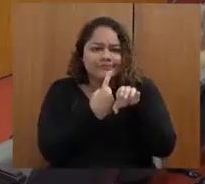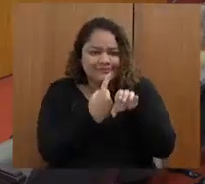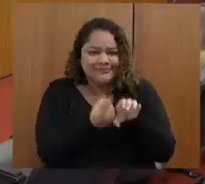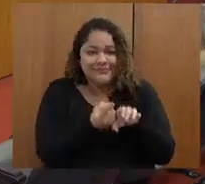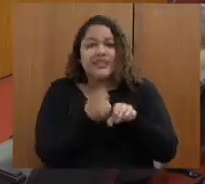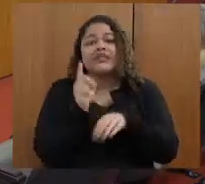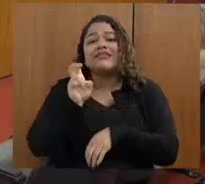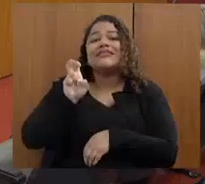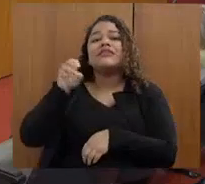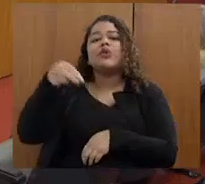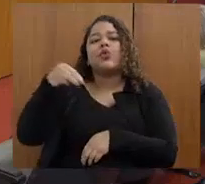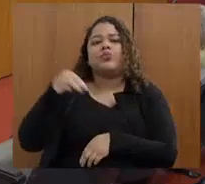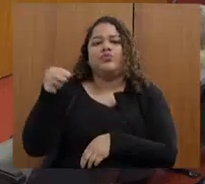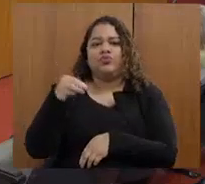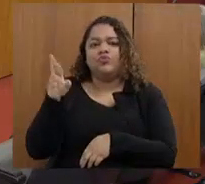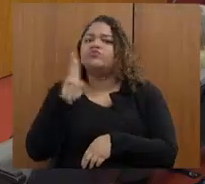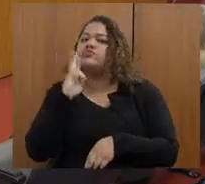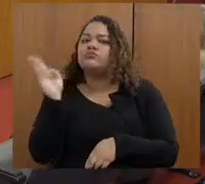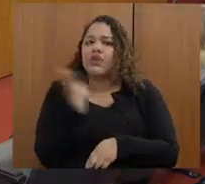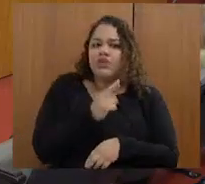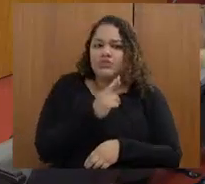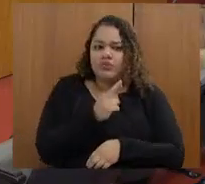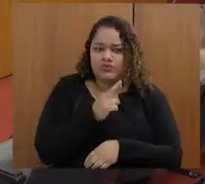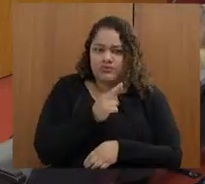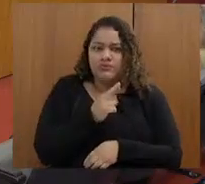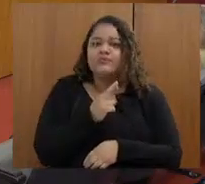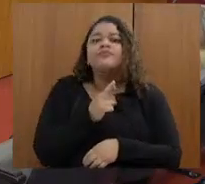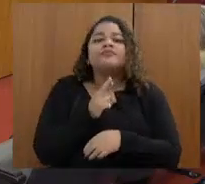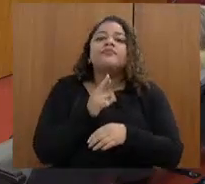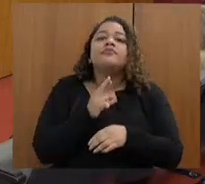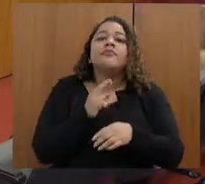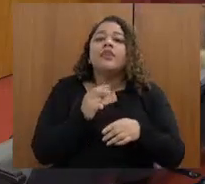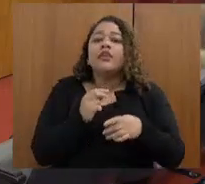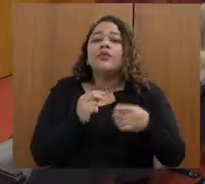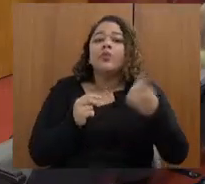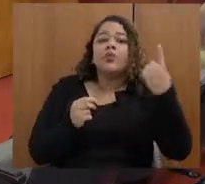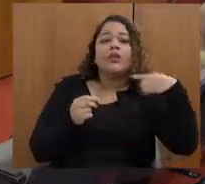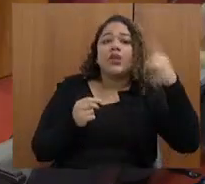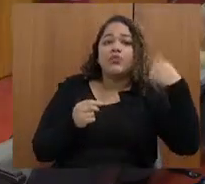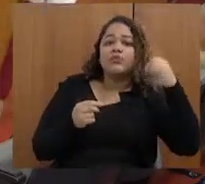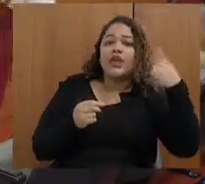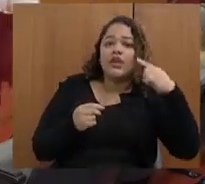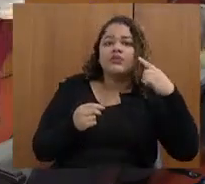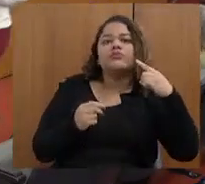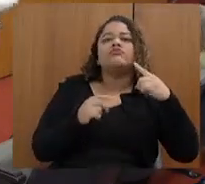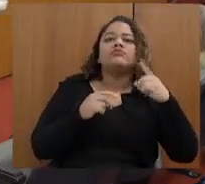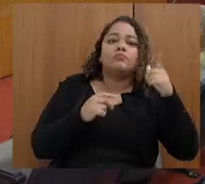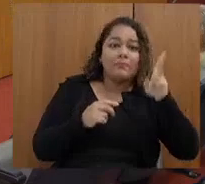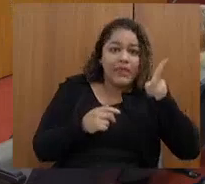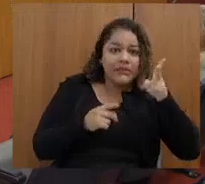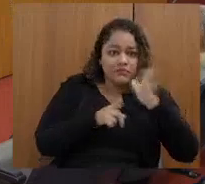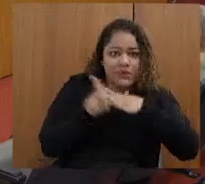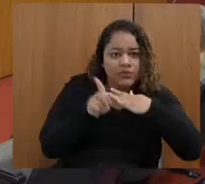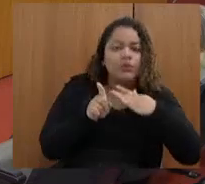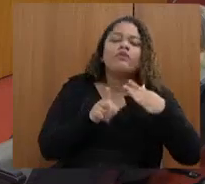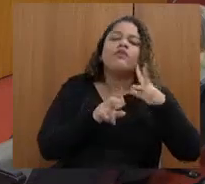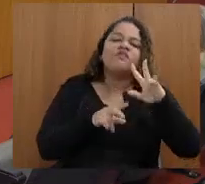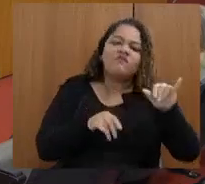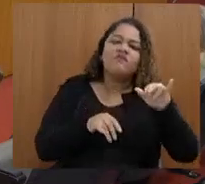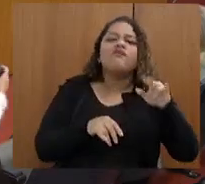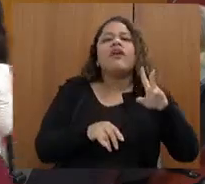para fazer trazer a sua resposta e o deputado de explorar de dois minutos para a sua